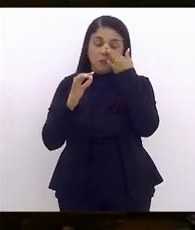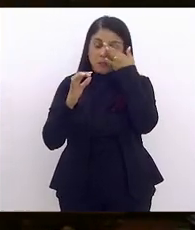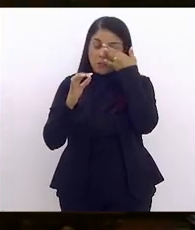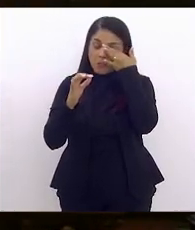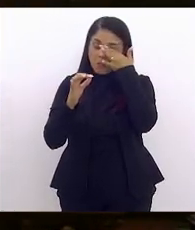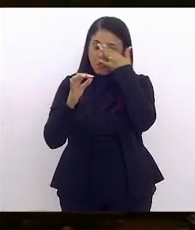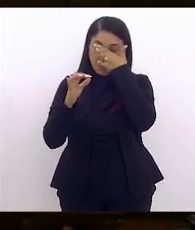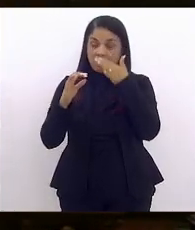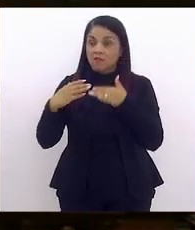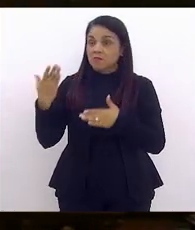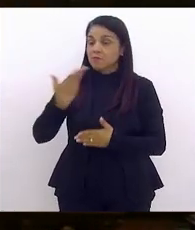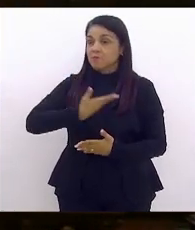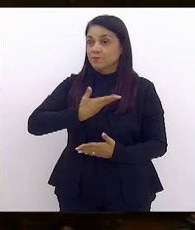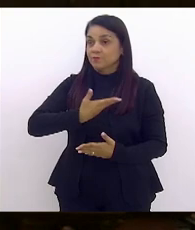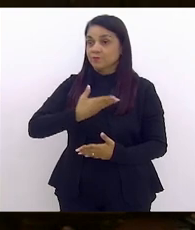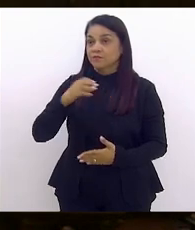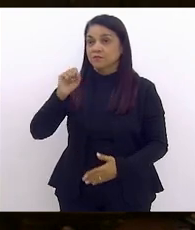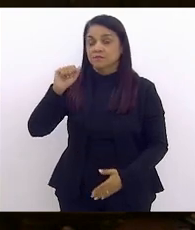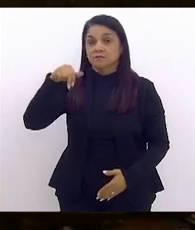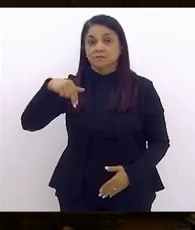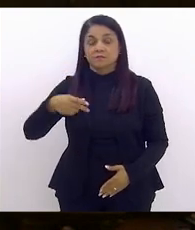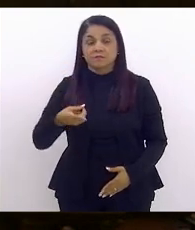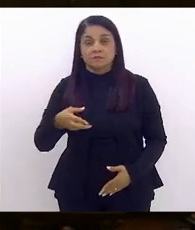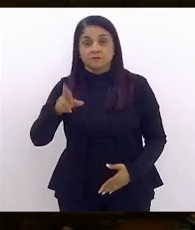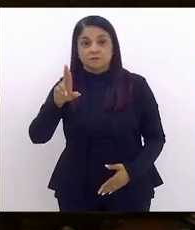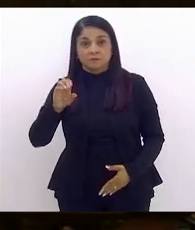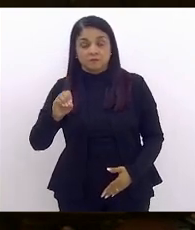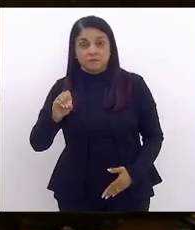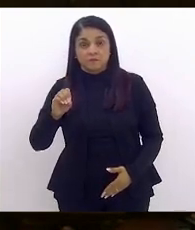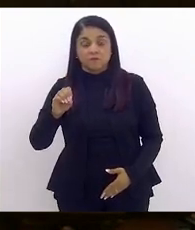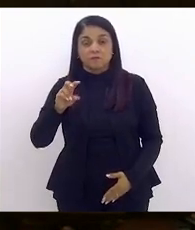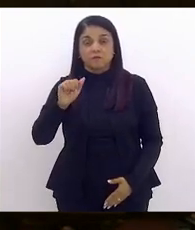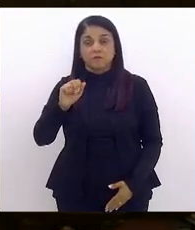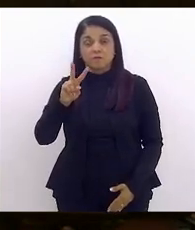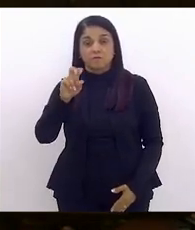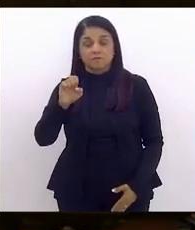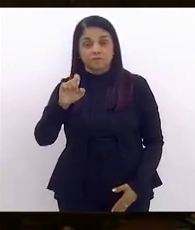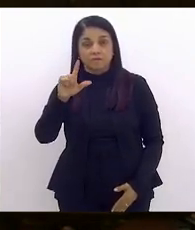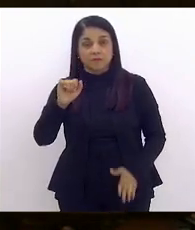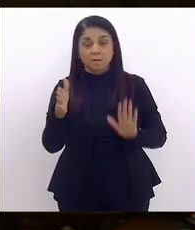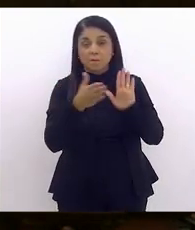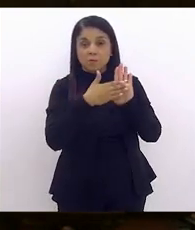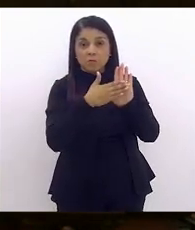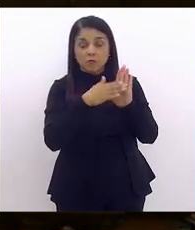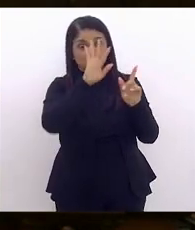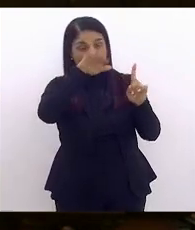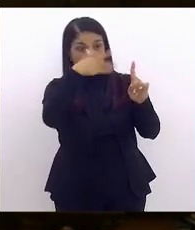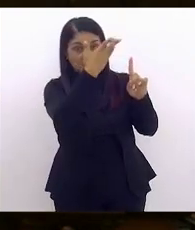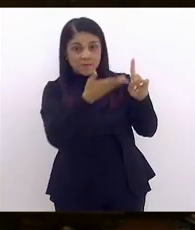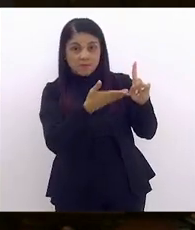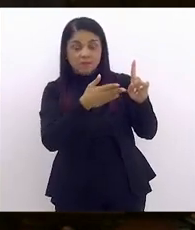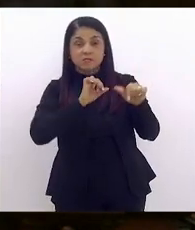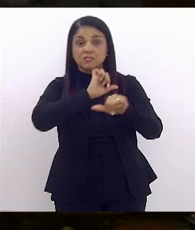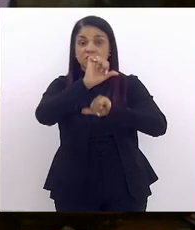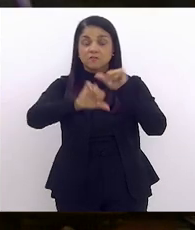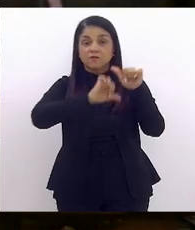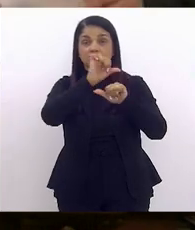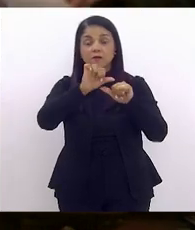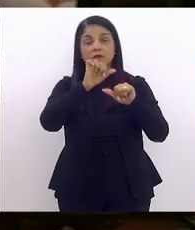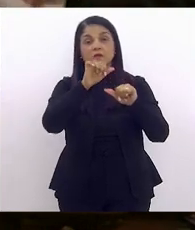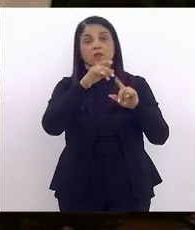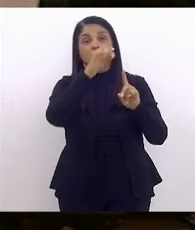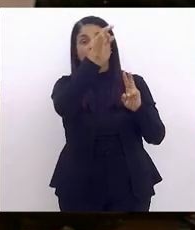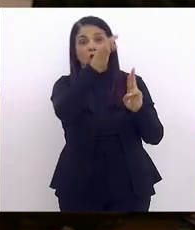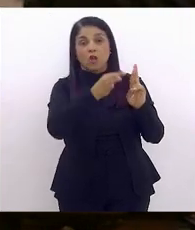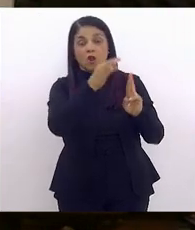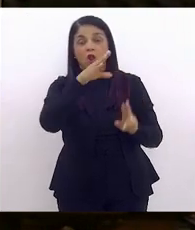Avelar, quando eu propus a ele essa justa homenagem de transformá-lo em comendador, ele ainda